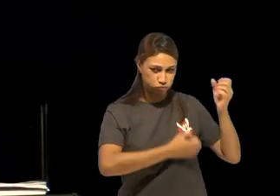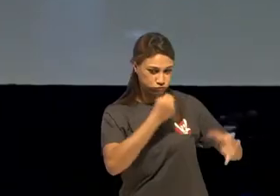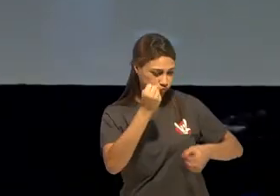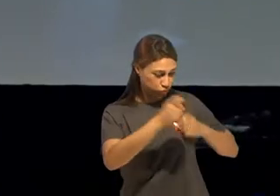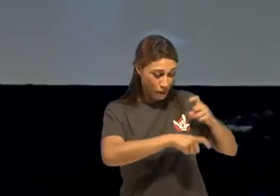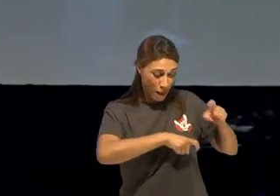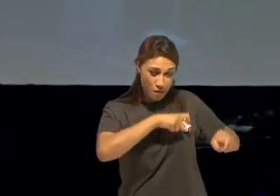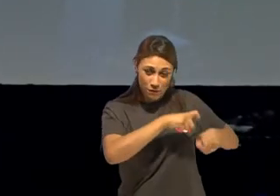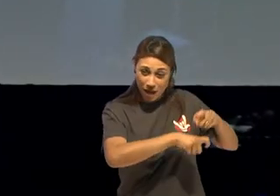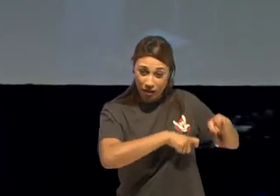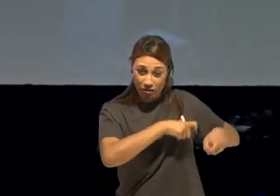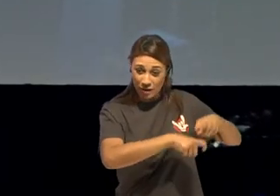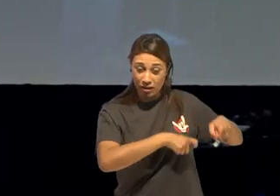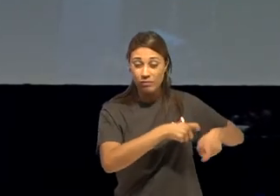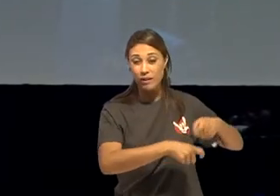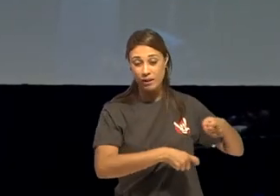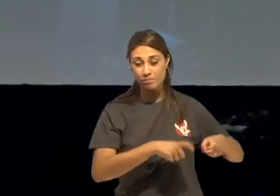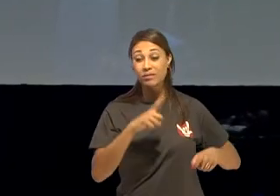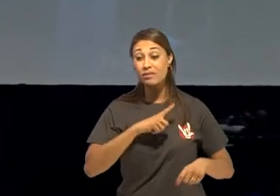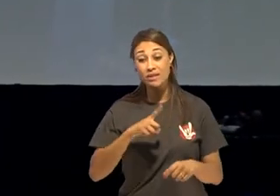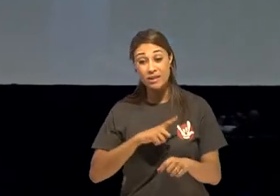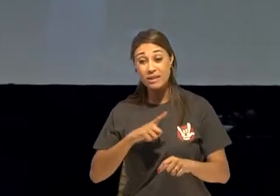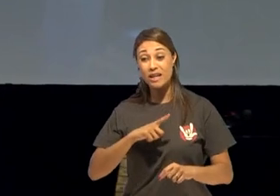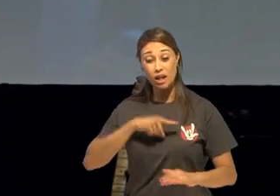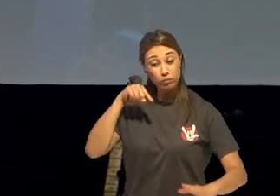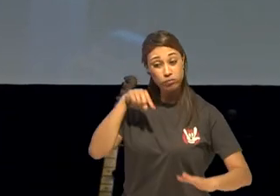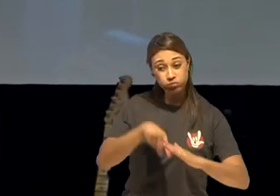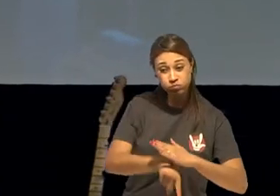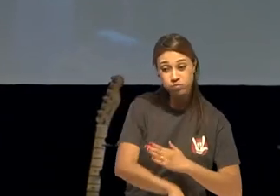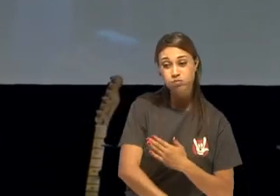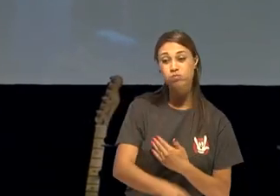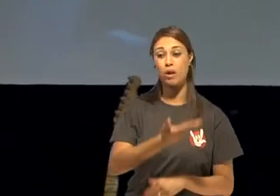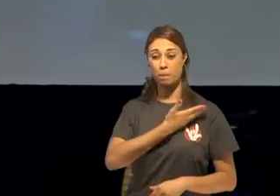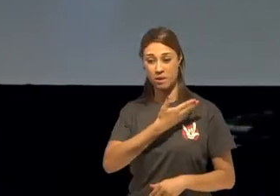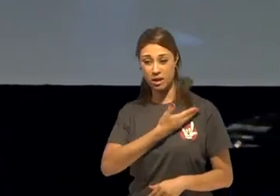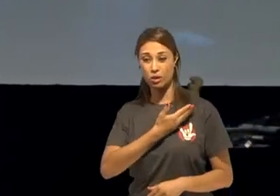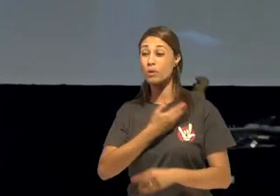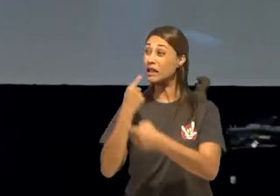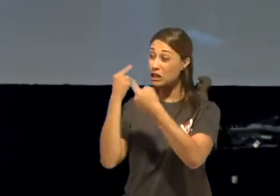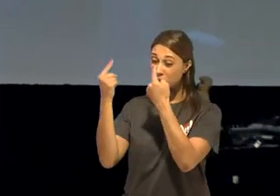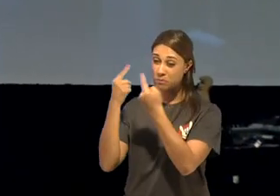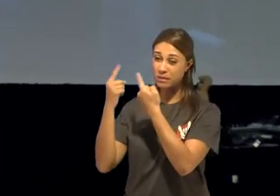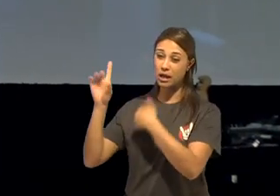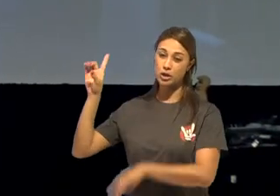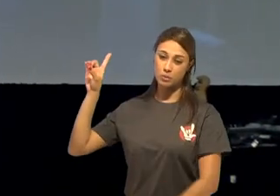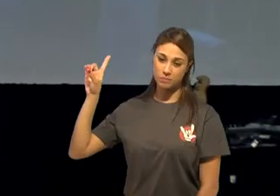com homens. A palavra de Deus fala de